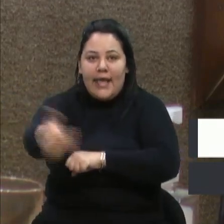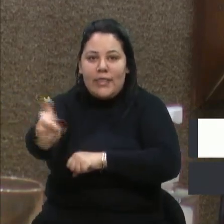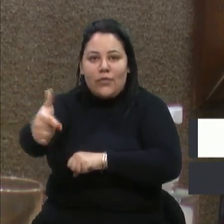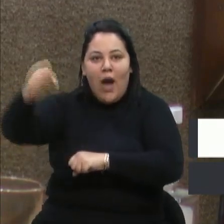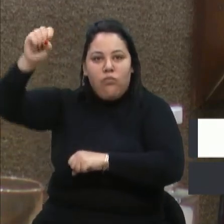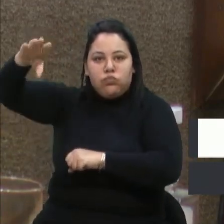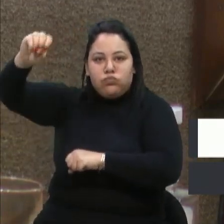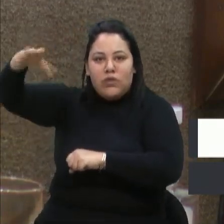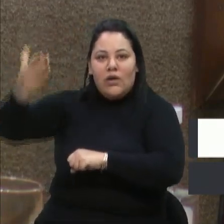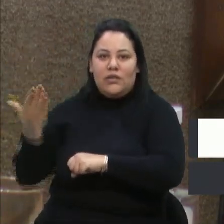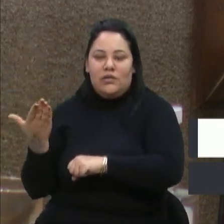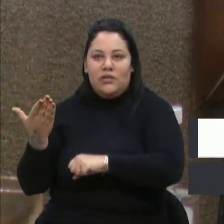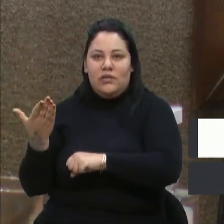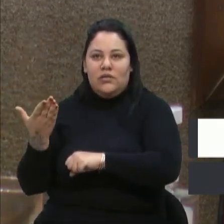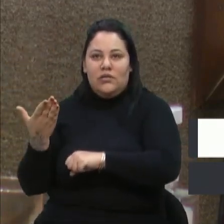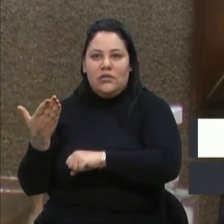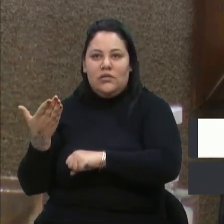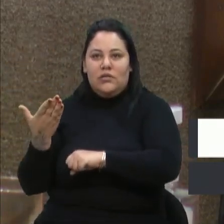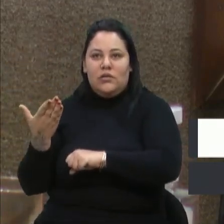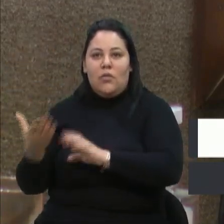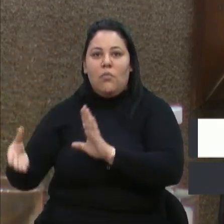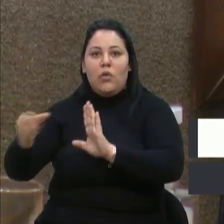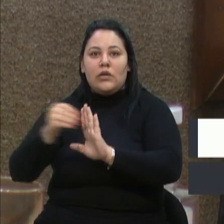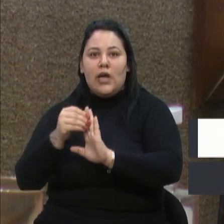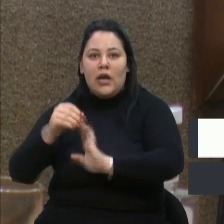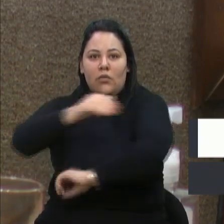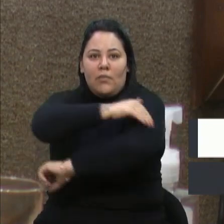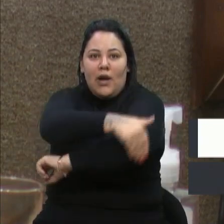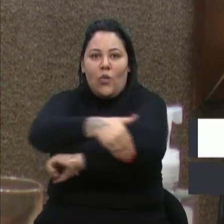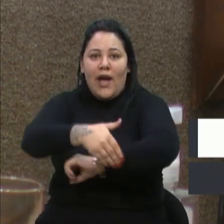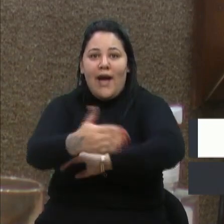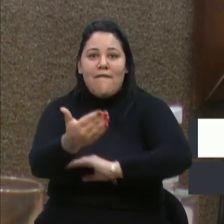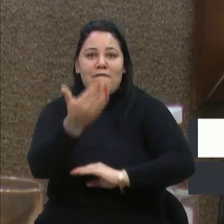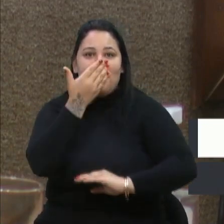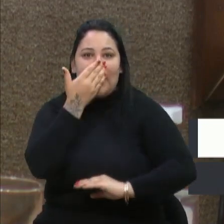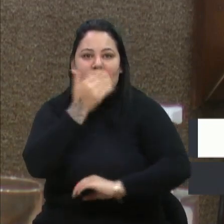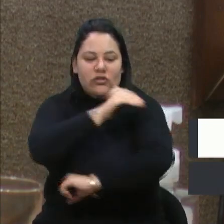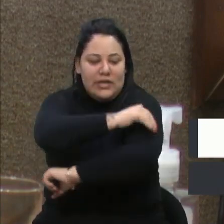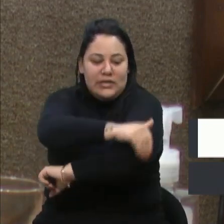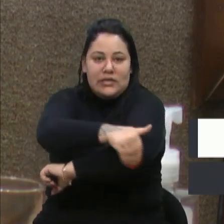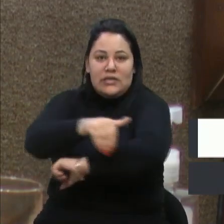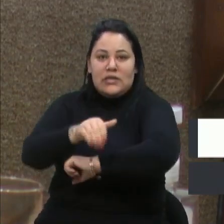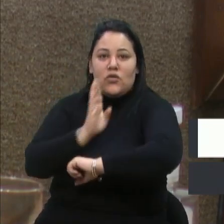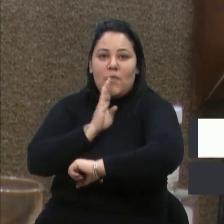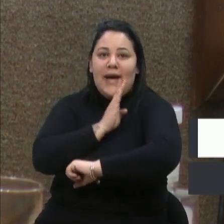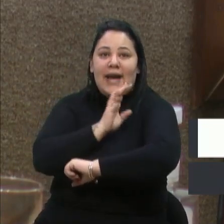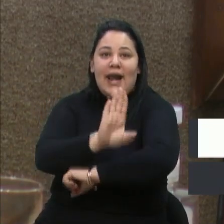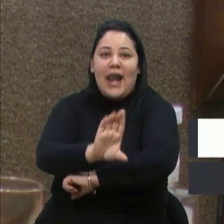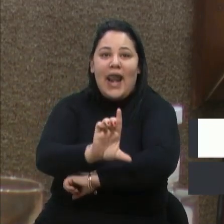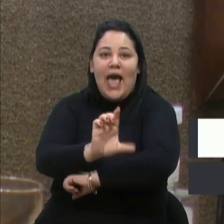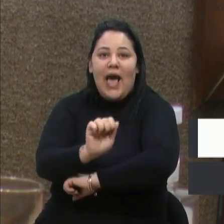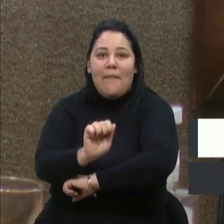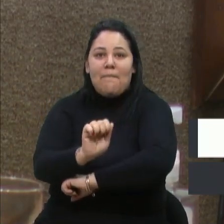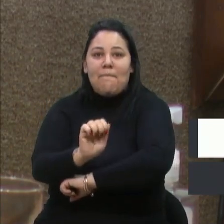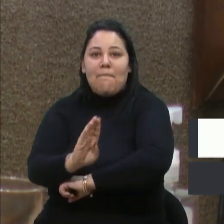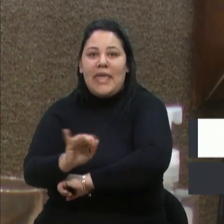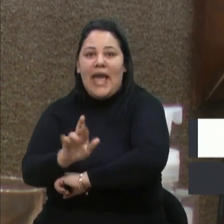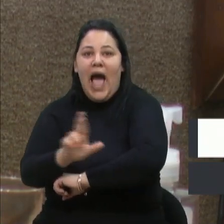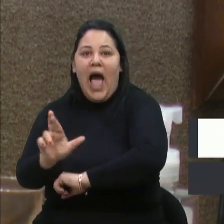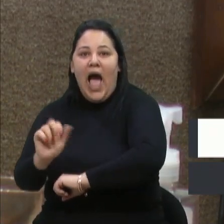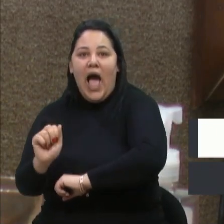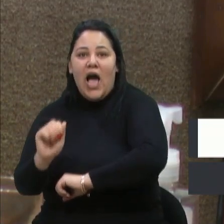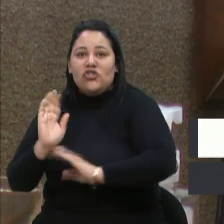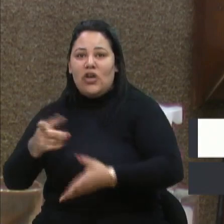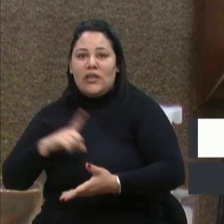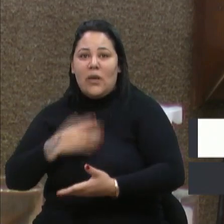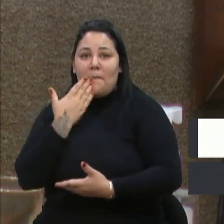A sinaleira era para ter sido colocada uma quadra para frente, lá na esquina do Labirra. Nós temos solicitação há bastante tempo já. E, infelizmente, né,